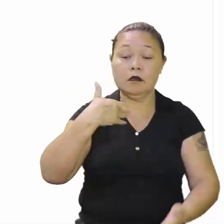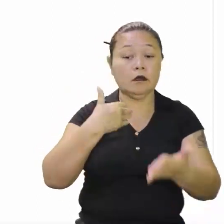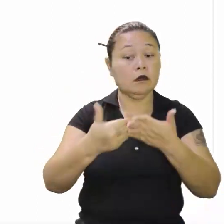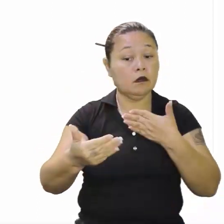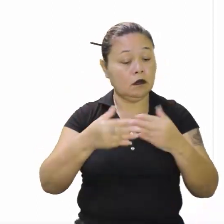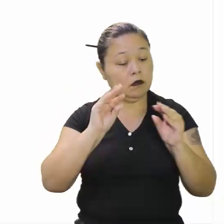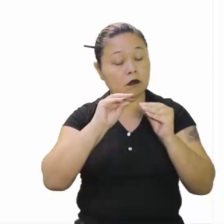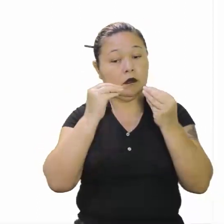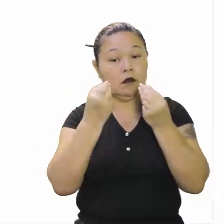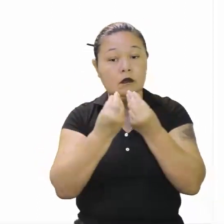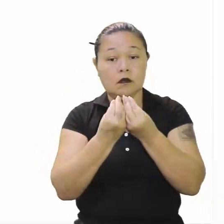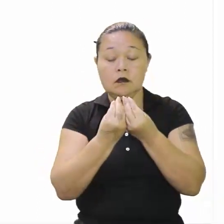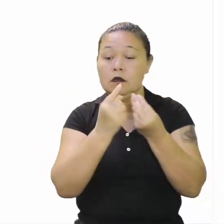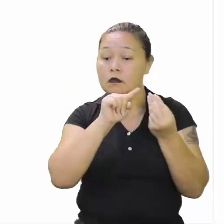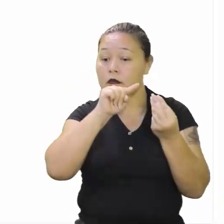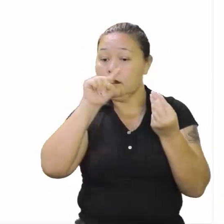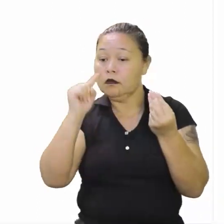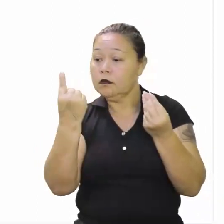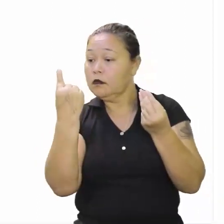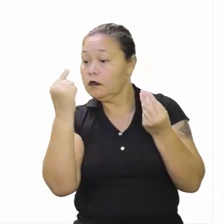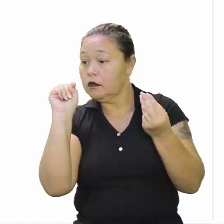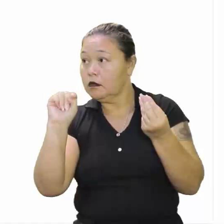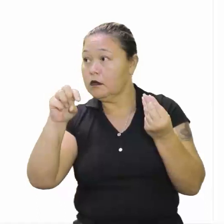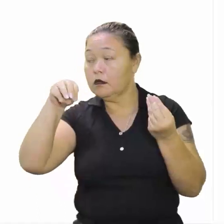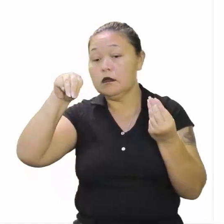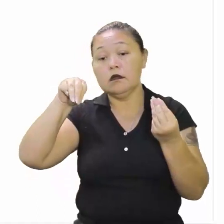substância corresponde a 1000 ml.